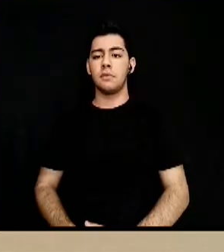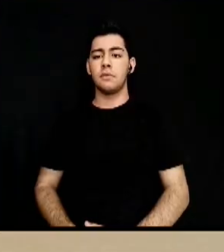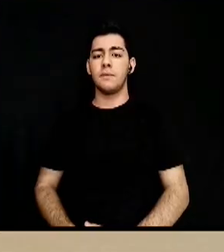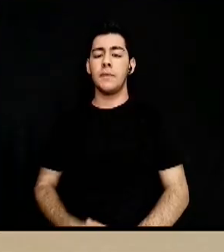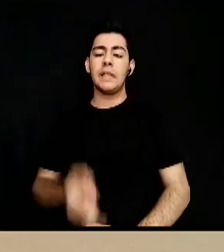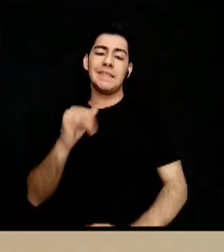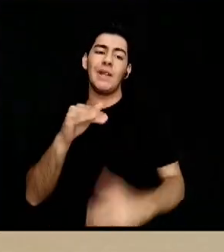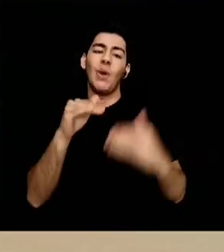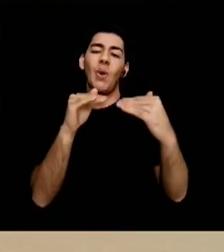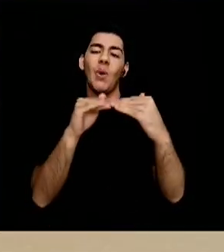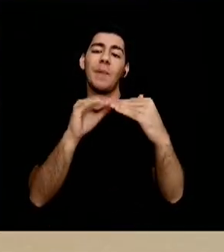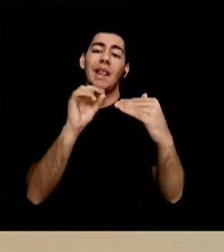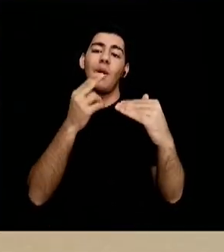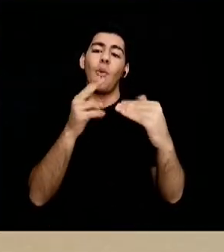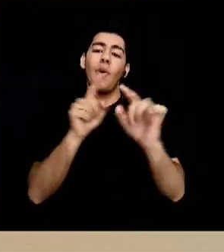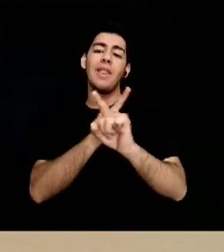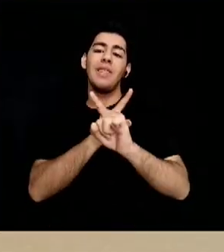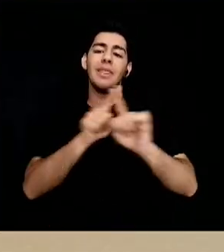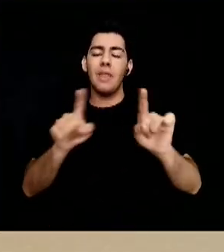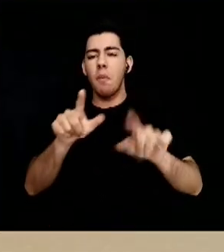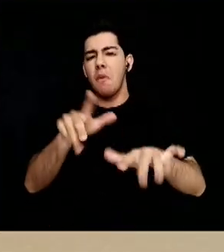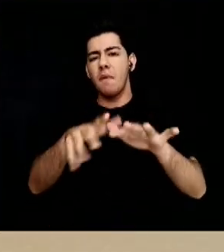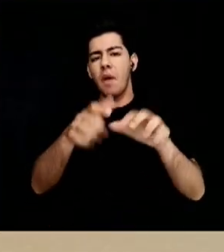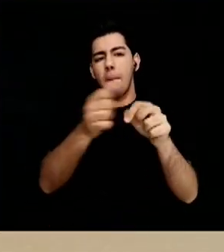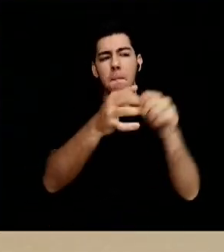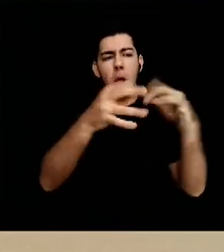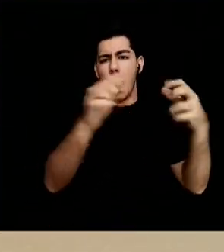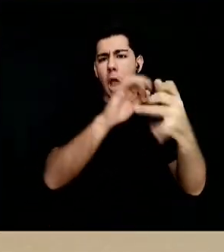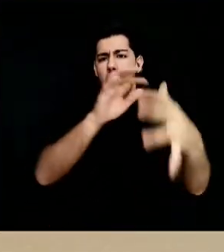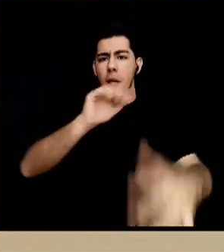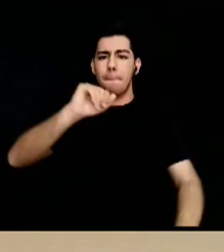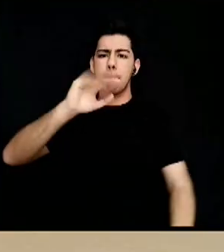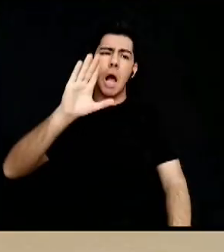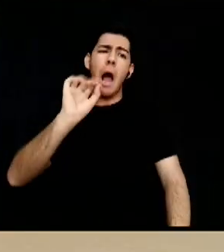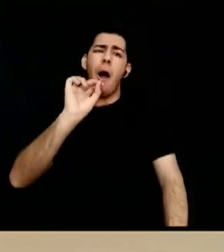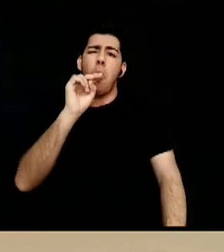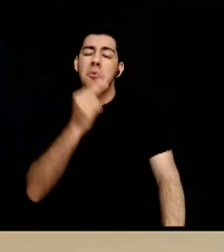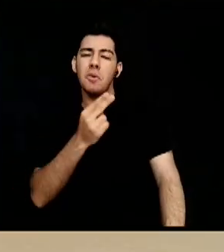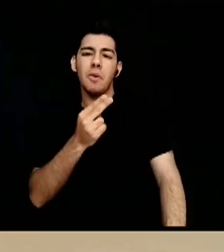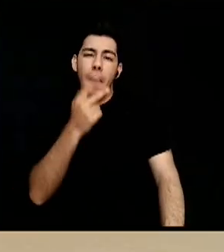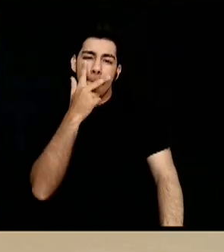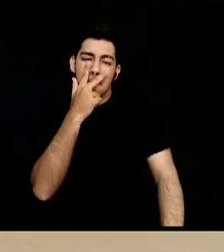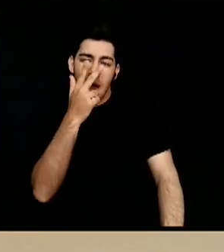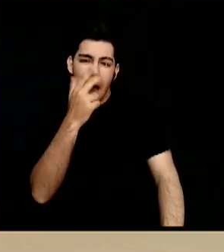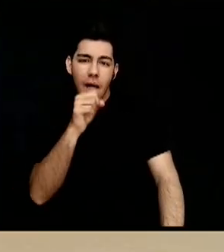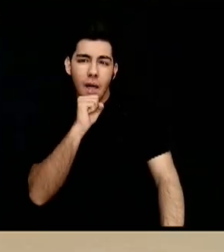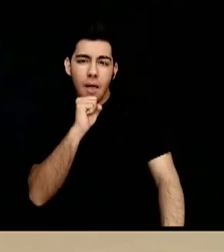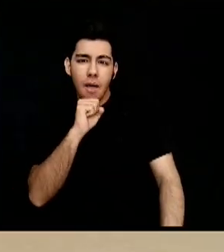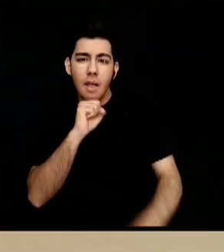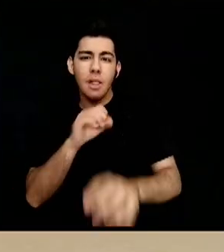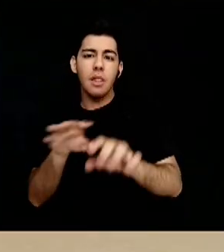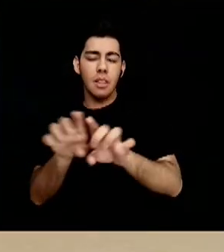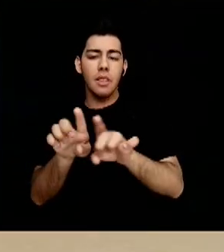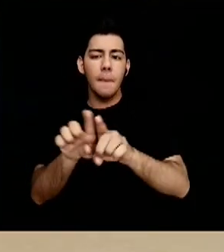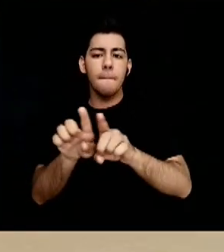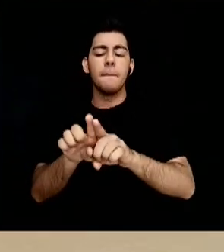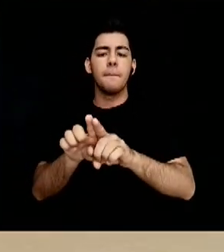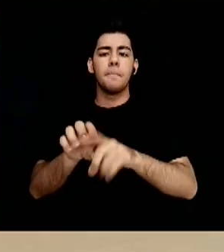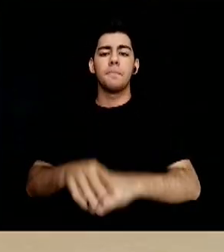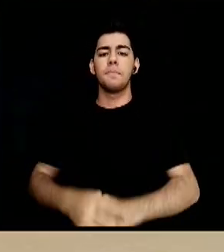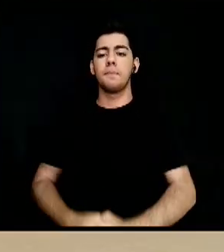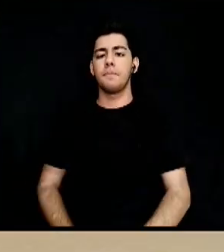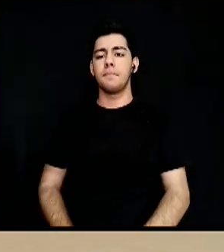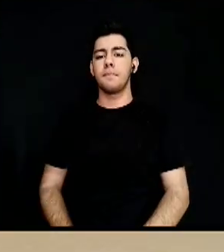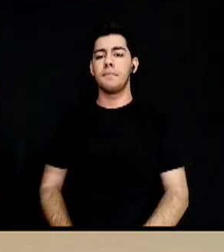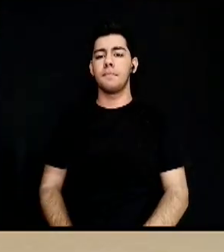Uma peça mais brilhante ou uma peça mais rústica, né? Exatamente. Tudo isso é coisa a se considerar na hora de fazer,